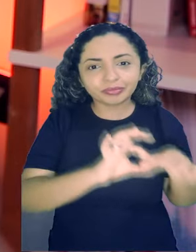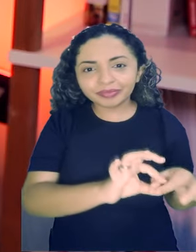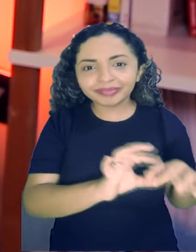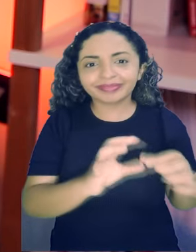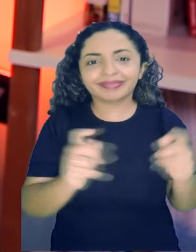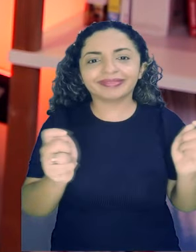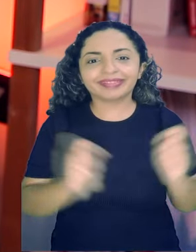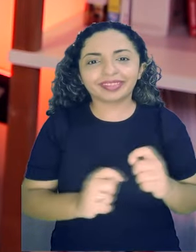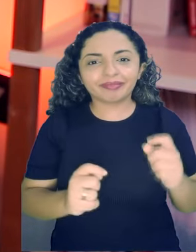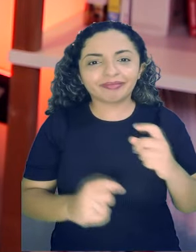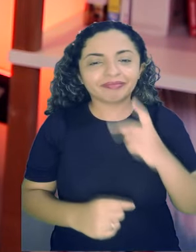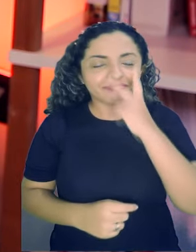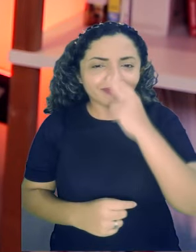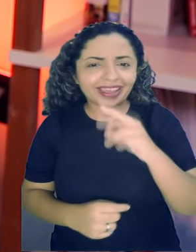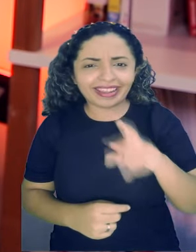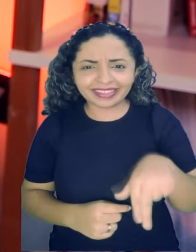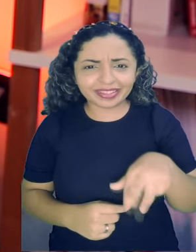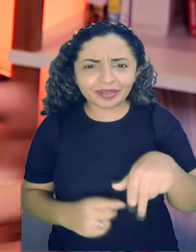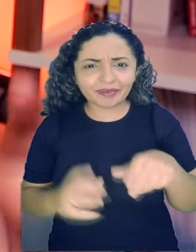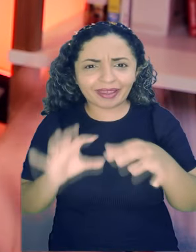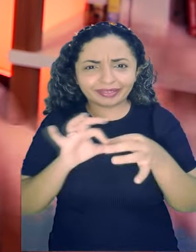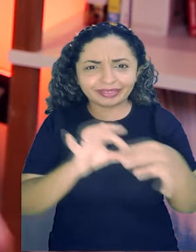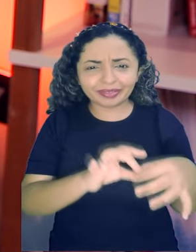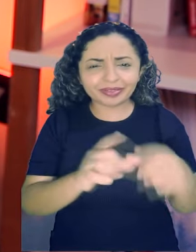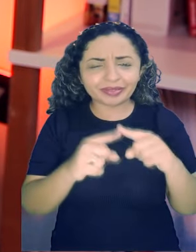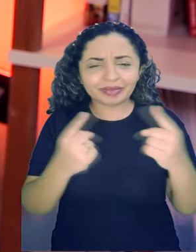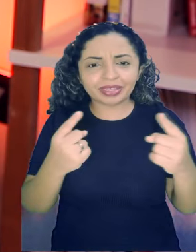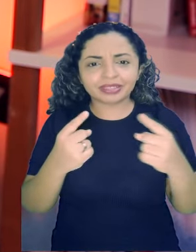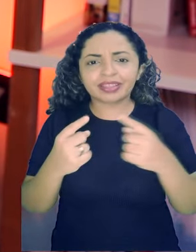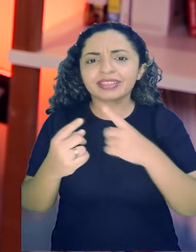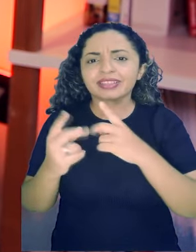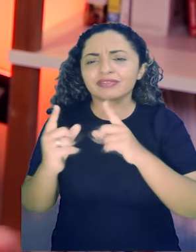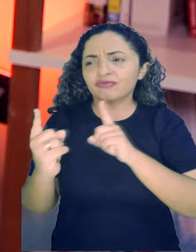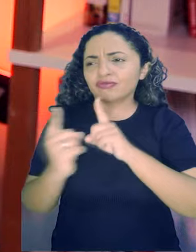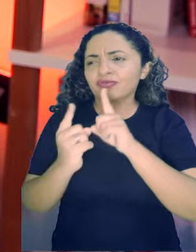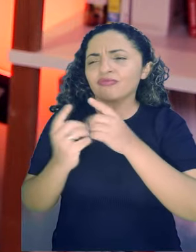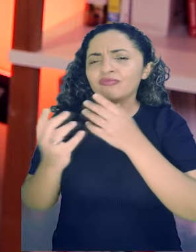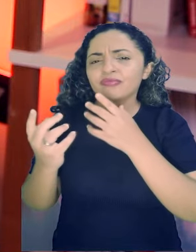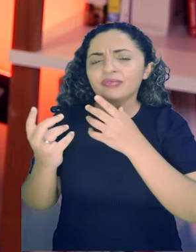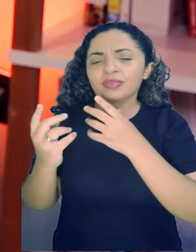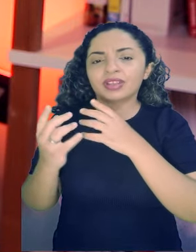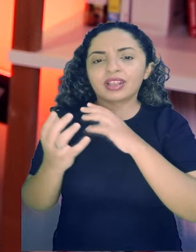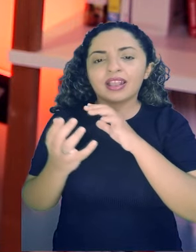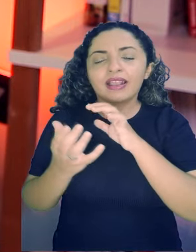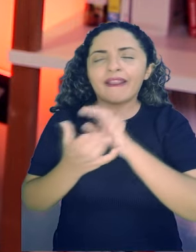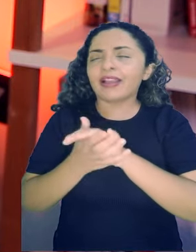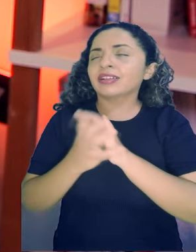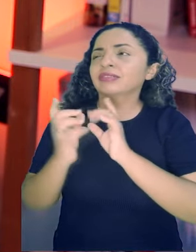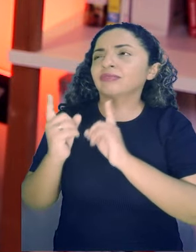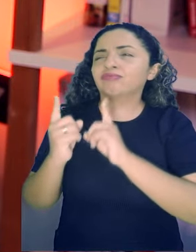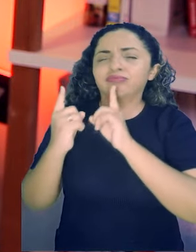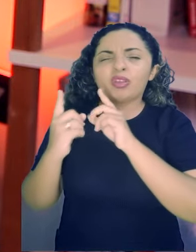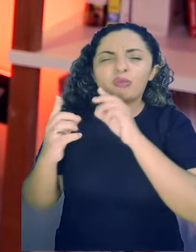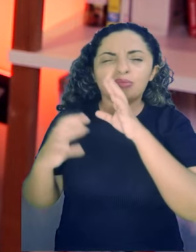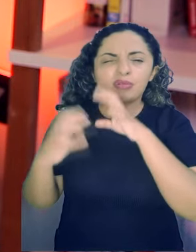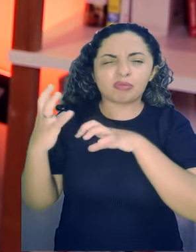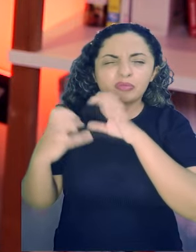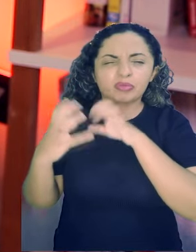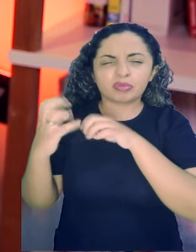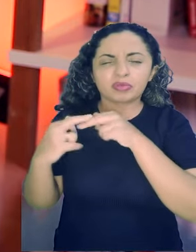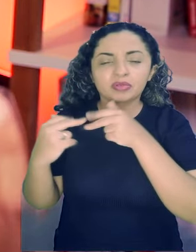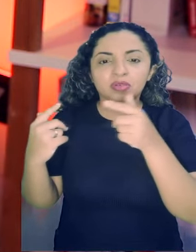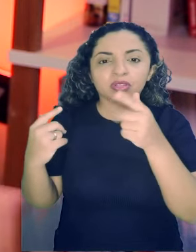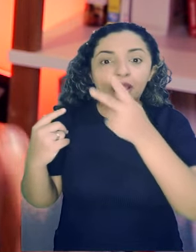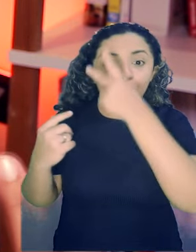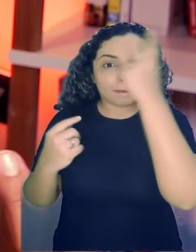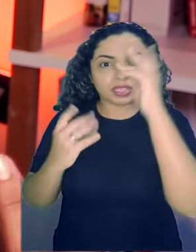contos, vamos dizer assim. A gente tem, por exemplo, um casal discutindo numa fila de supermercado e lá na frente